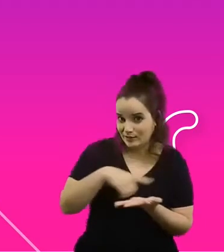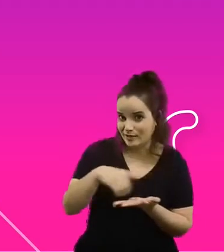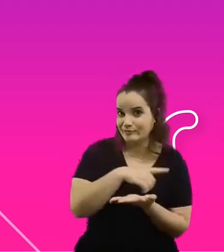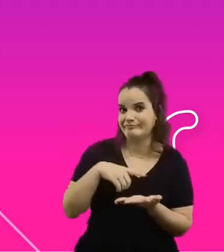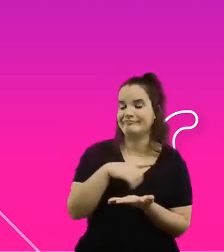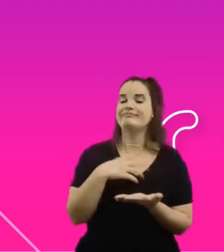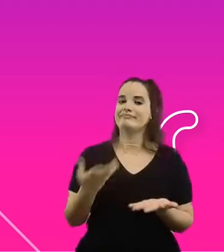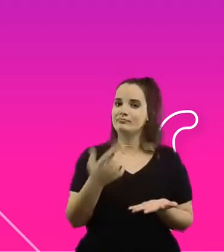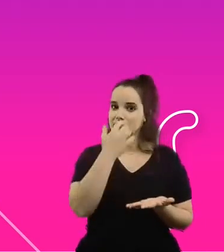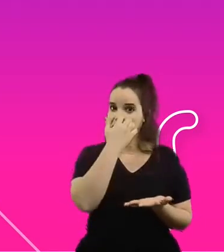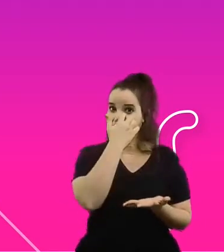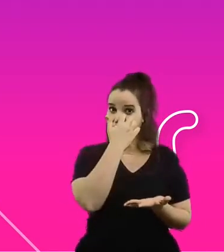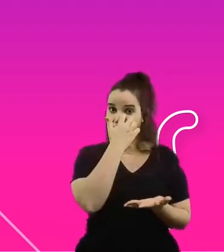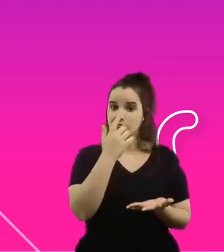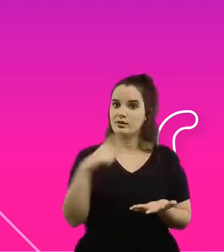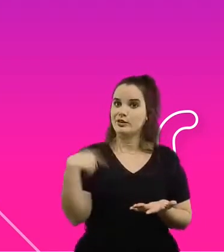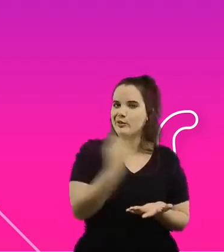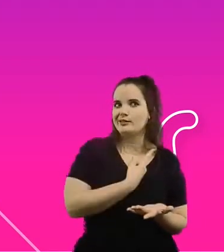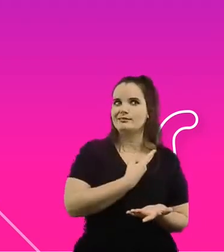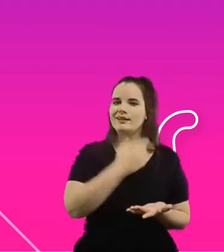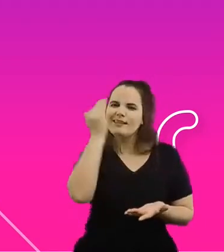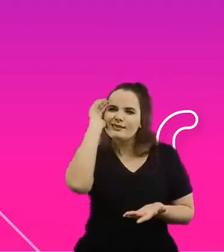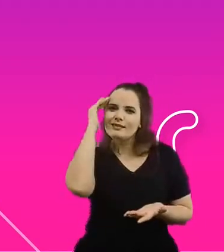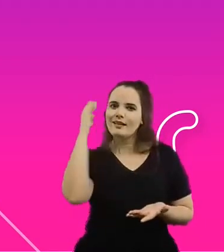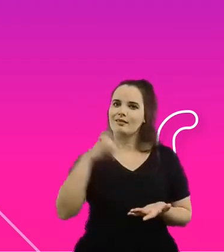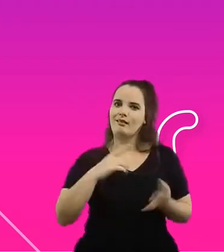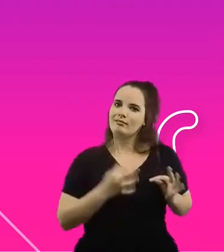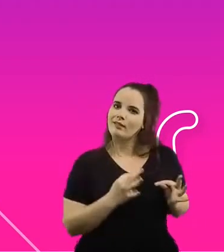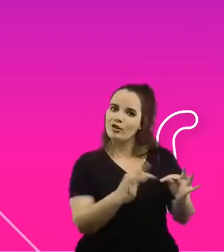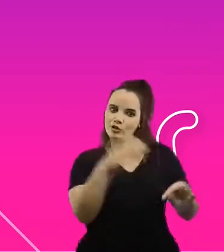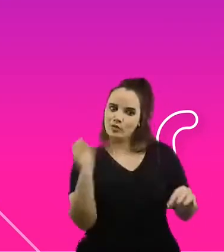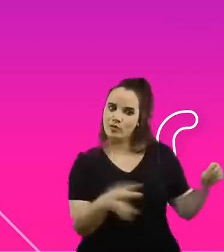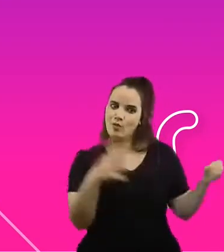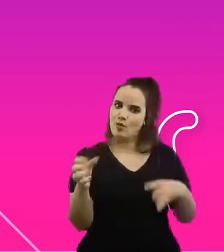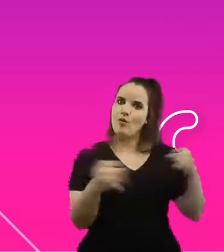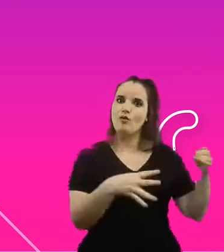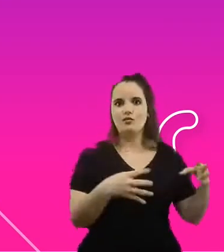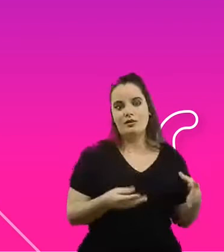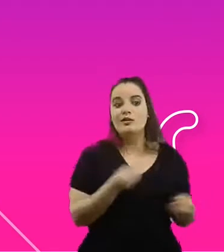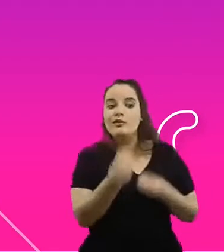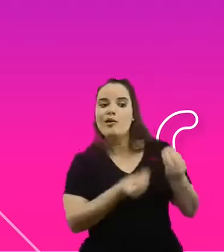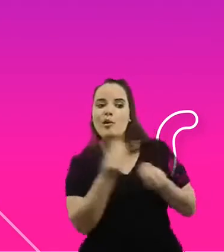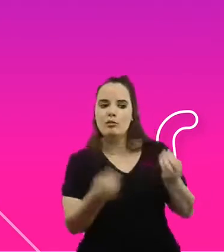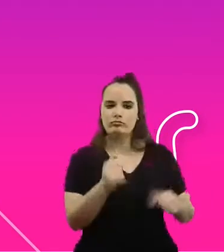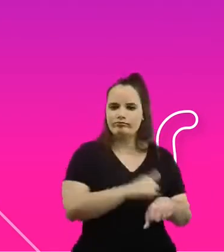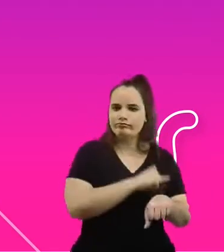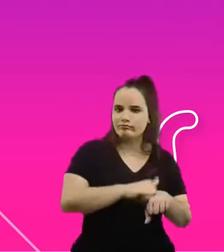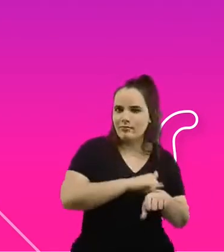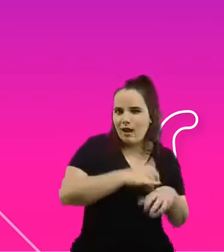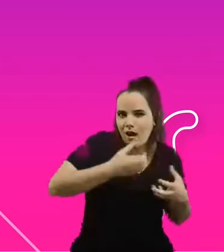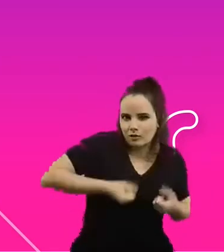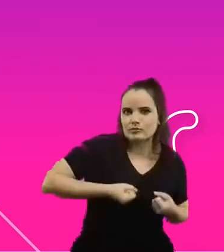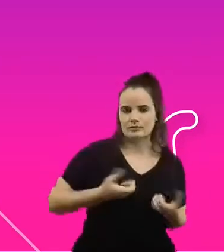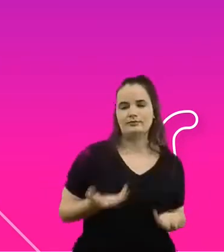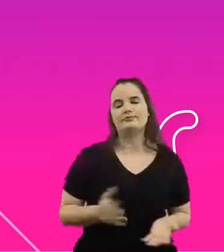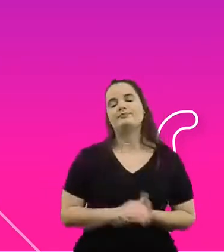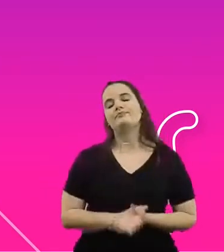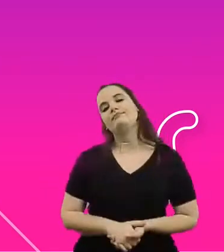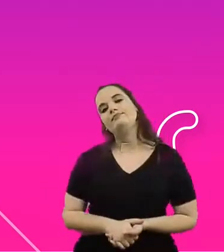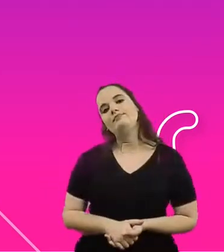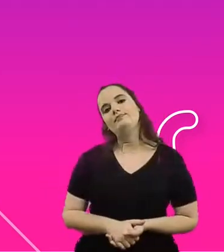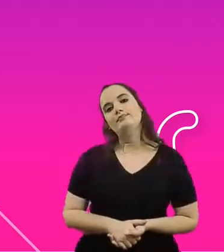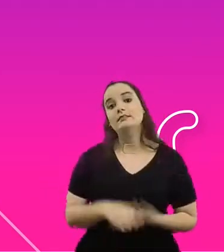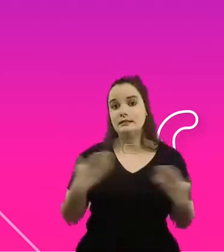novas tendências tecnológicas que estão chegando para a nossa vida, certo? Então, acho que o primeiro ponto aqui, e